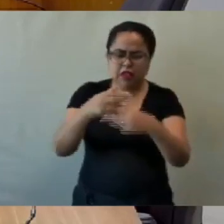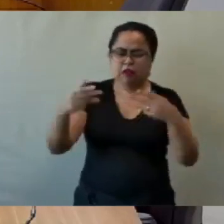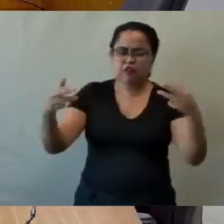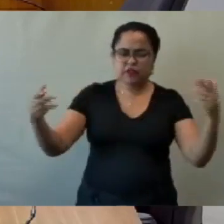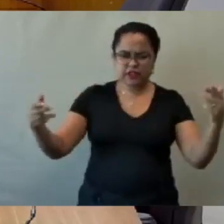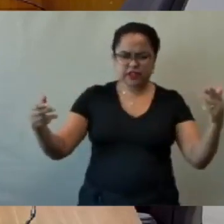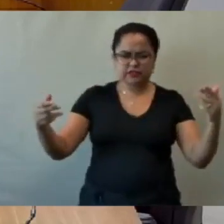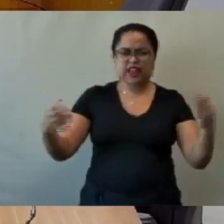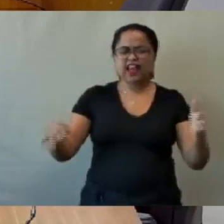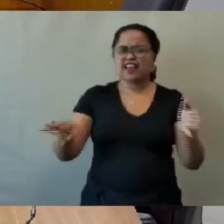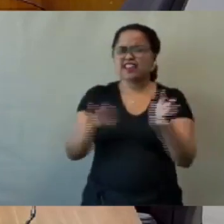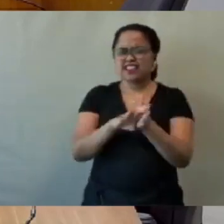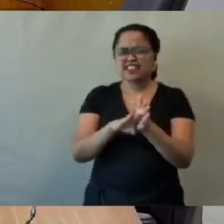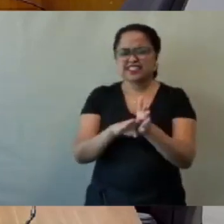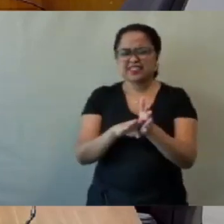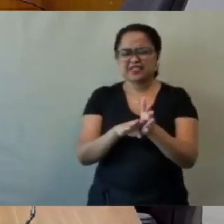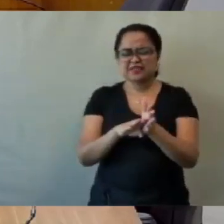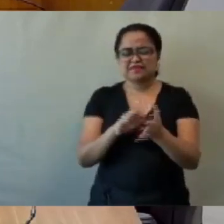Já chegou, então.